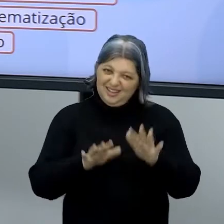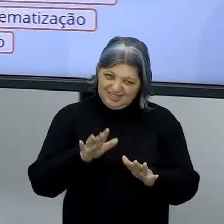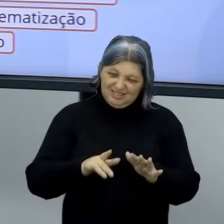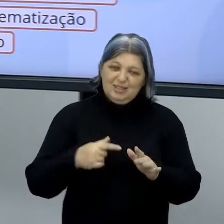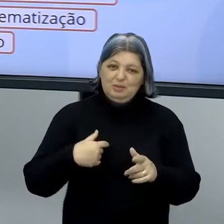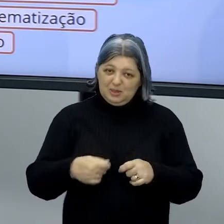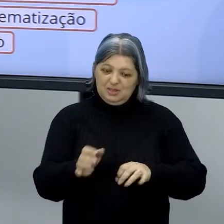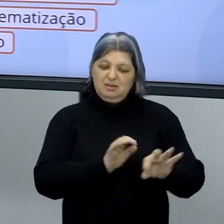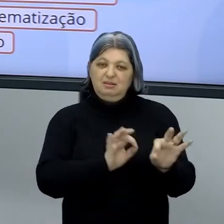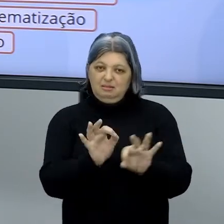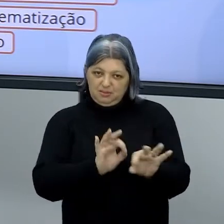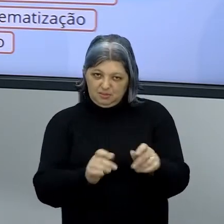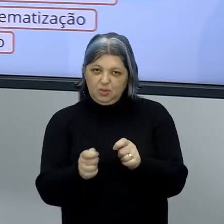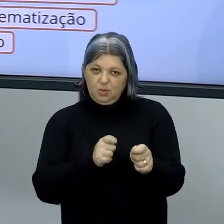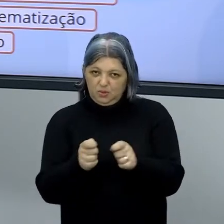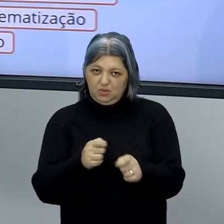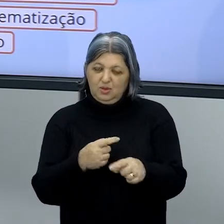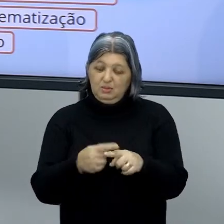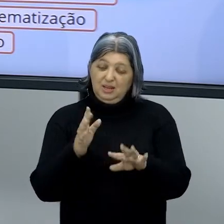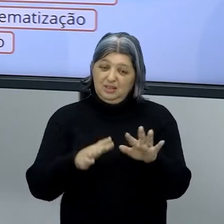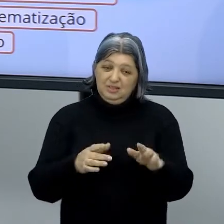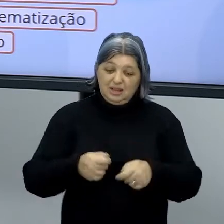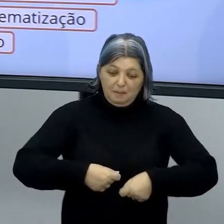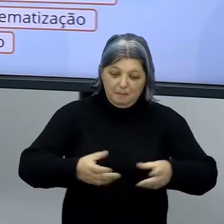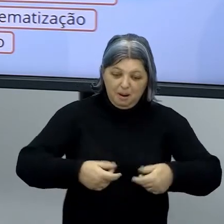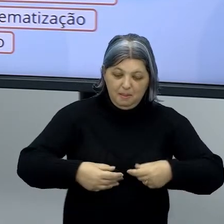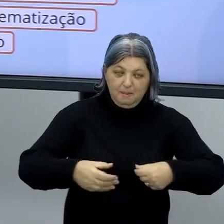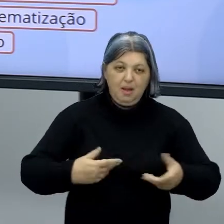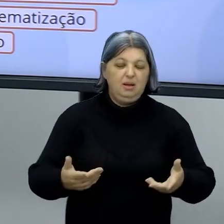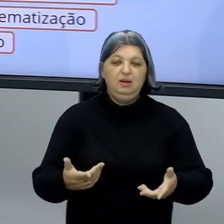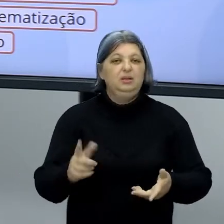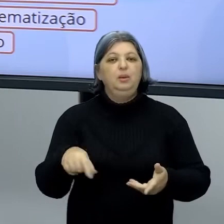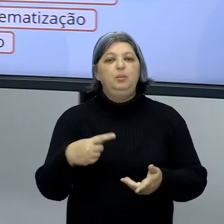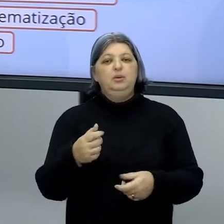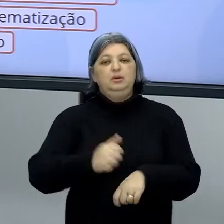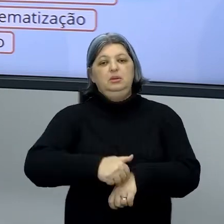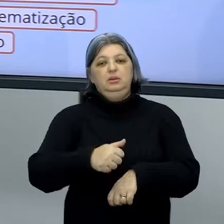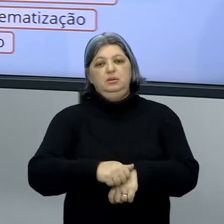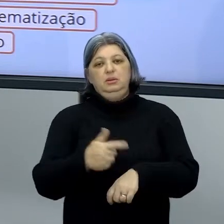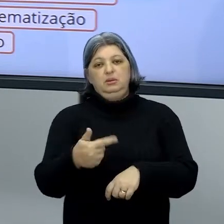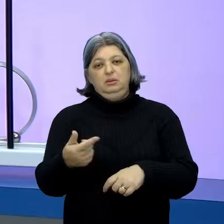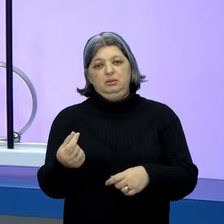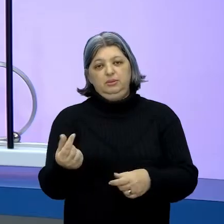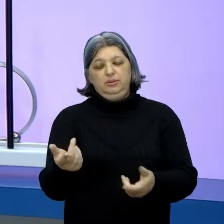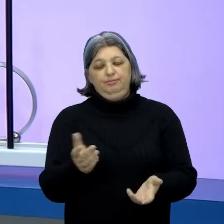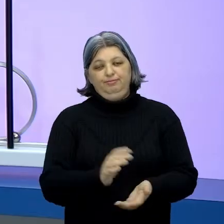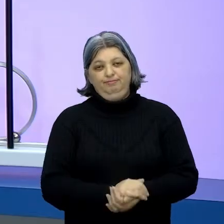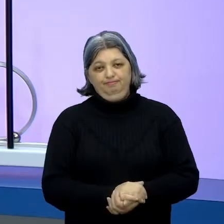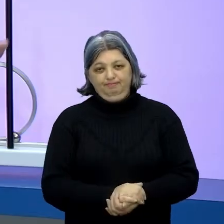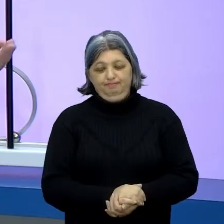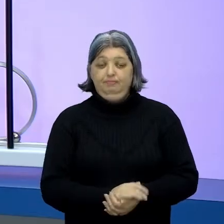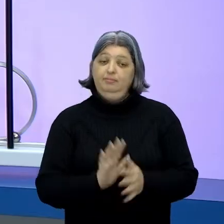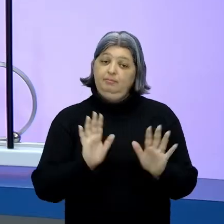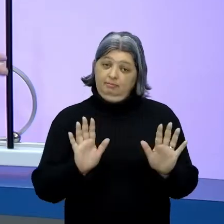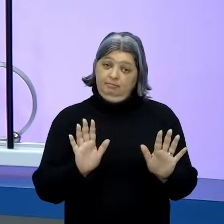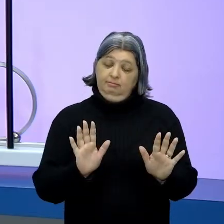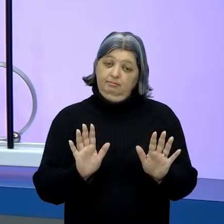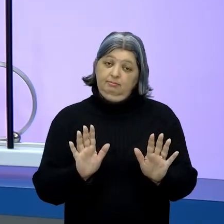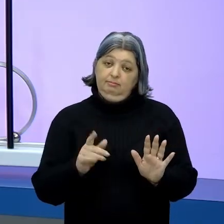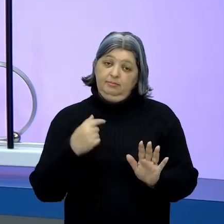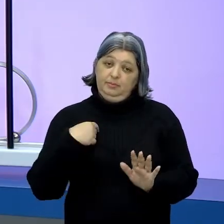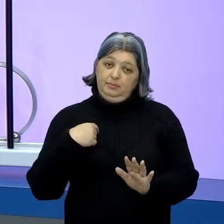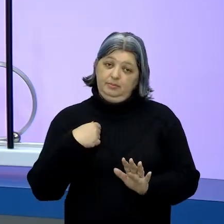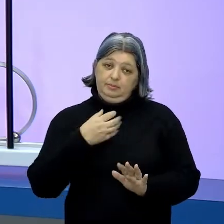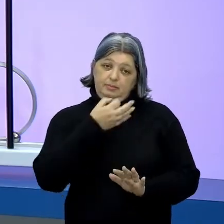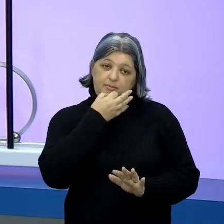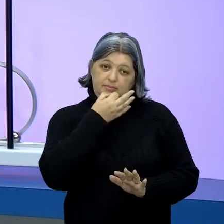gente tem que sempre fazer essa conexão aí e andar sempre junto, né? O ideal, né, eu não sei,